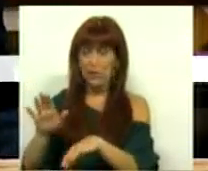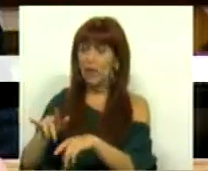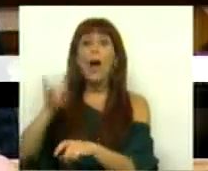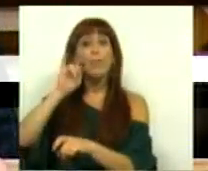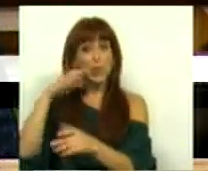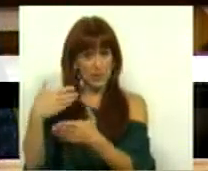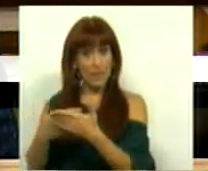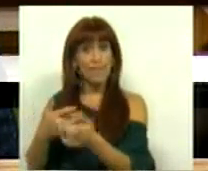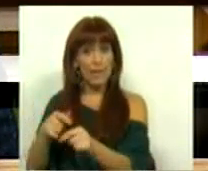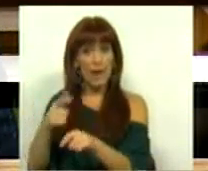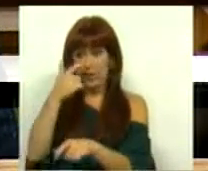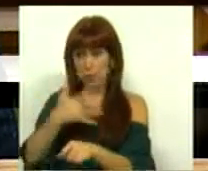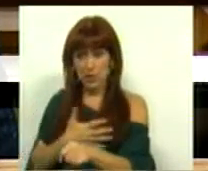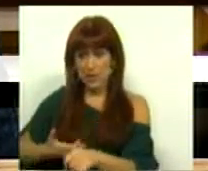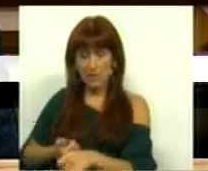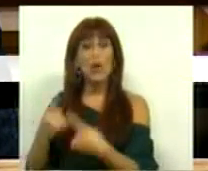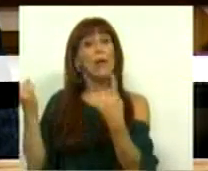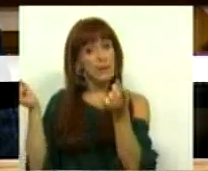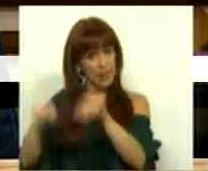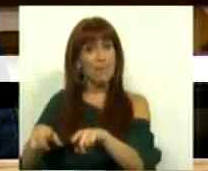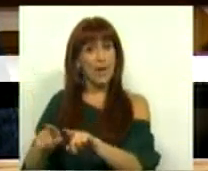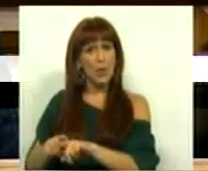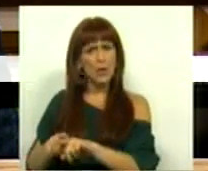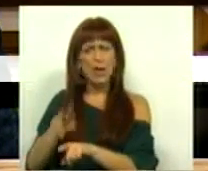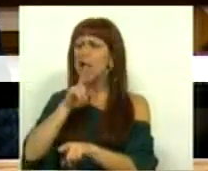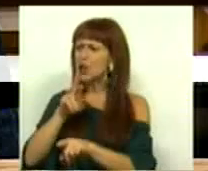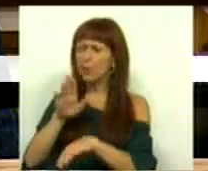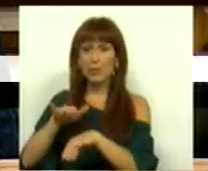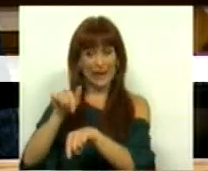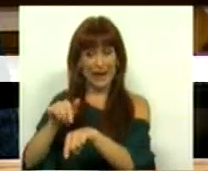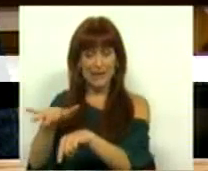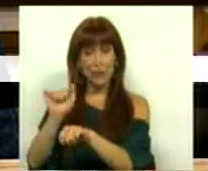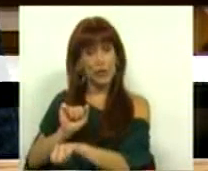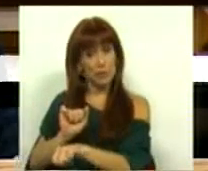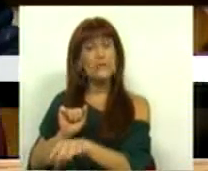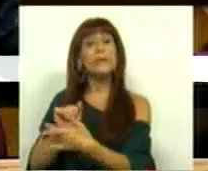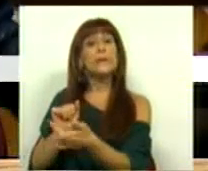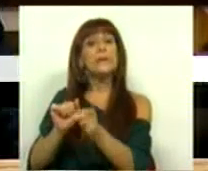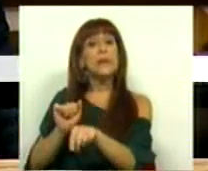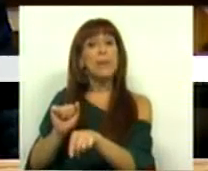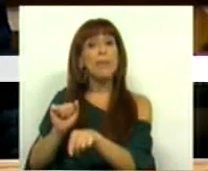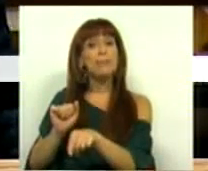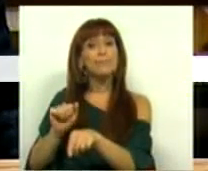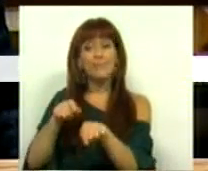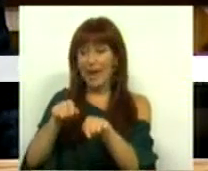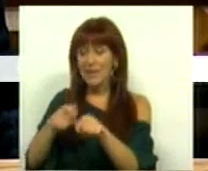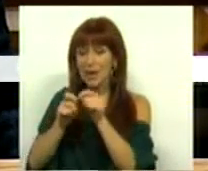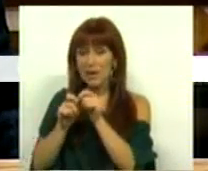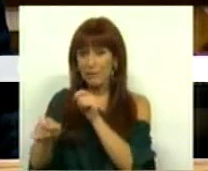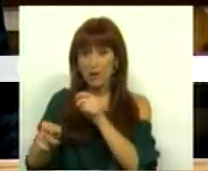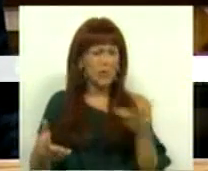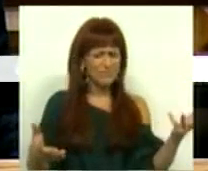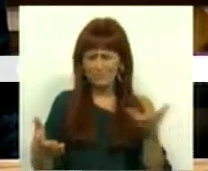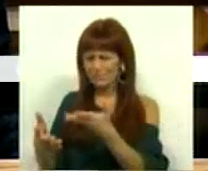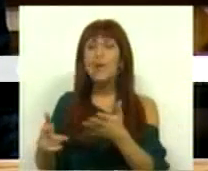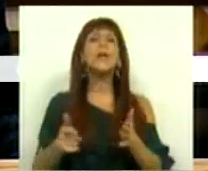proteção aos desempregados que também respondam a esta situação, e por isso mesmo essa definição